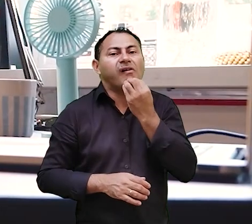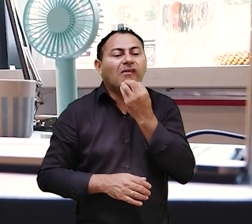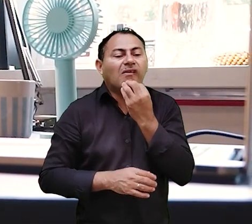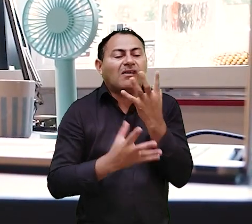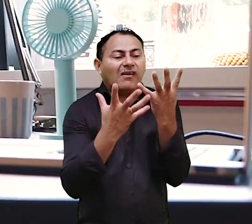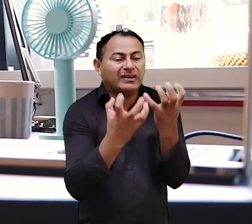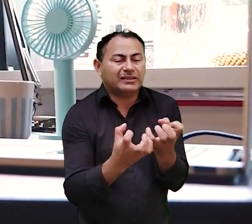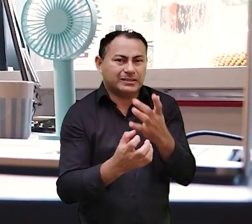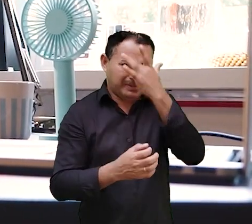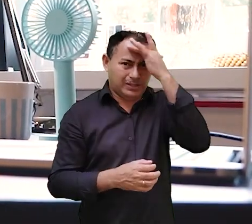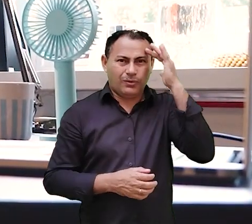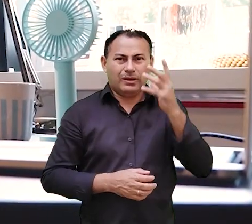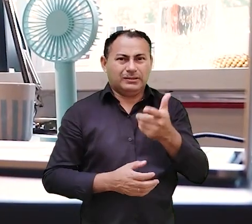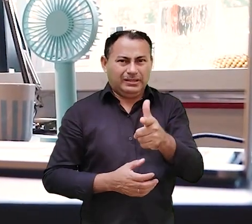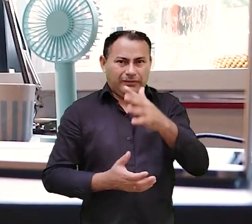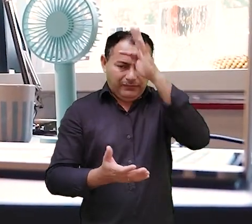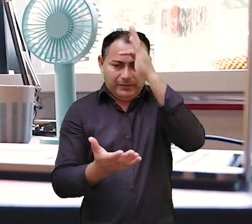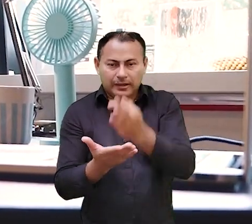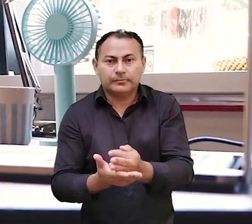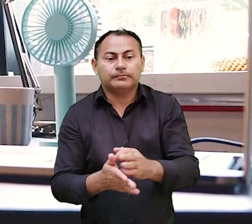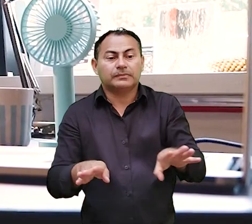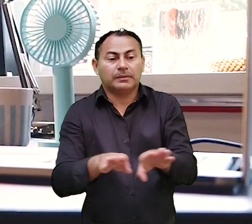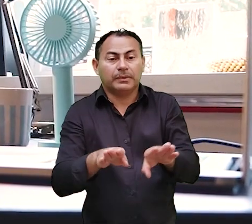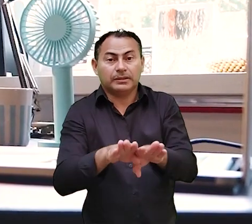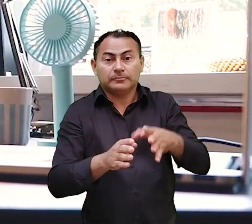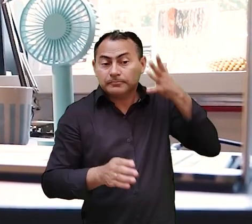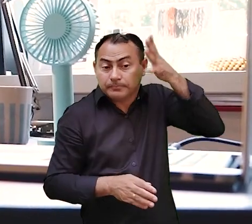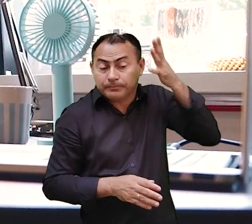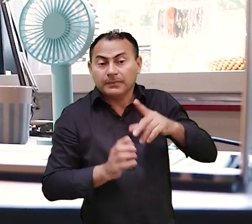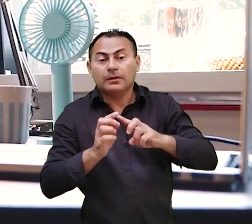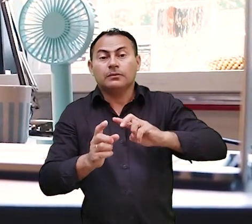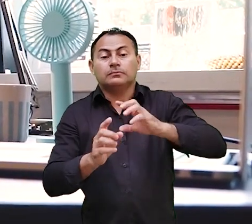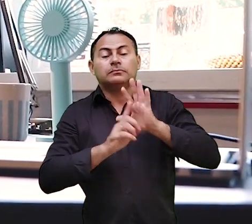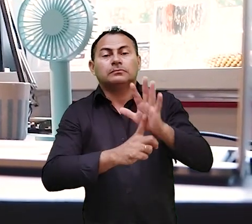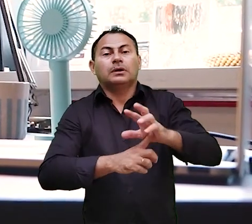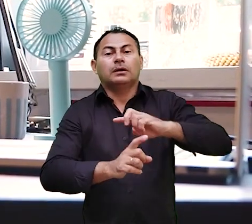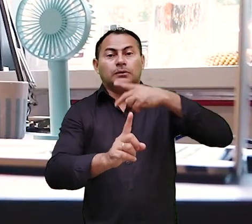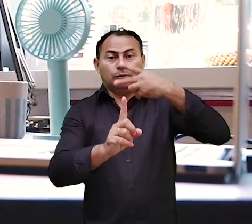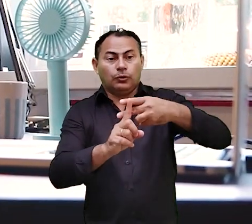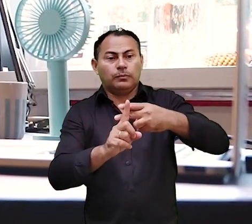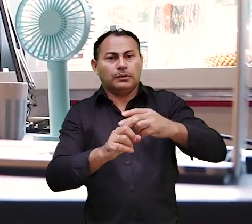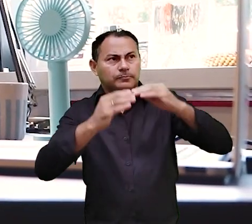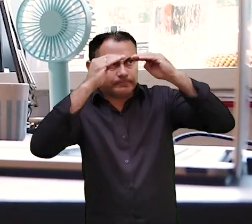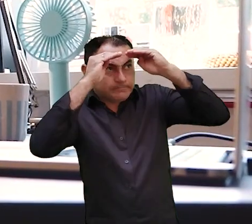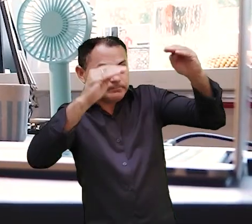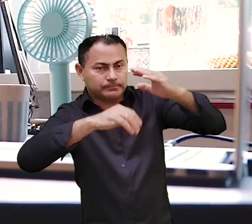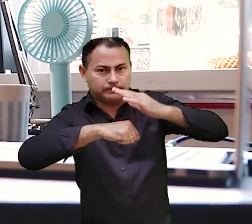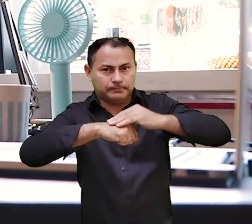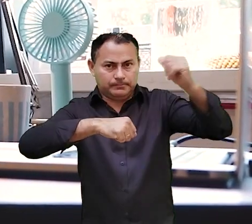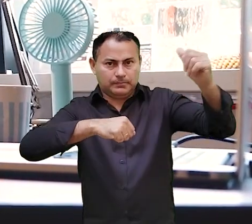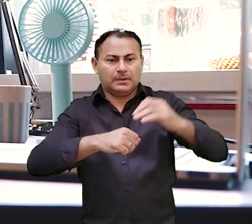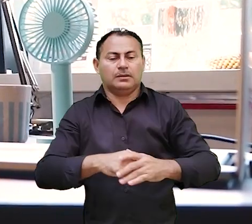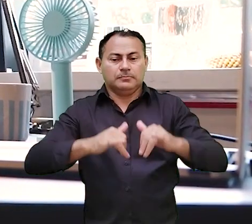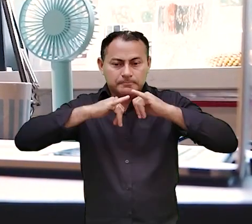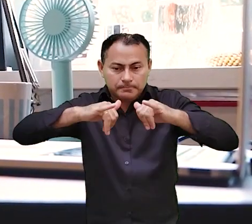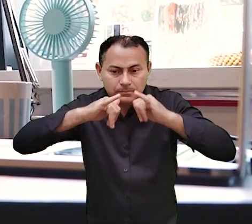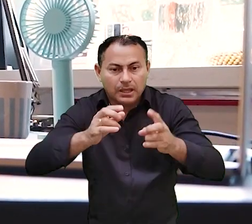dos ossos secos. Além dessas aplicações, também vimos o resultado duplo da obediência a esse